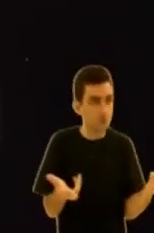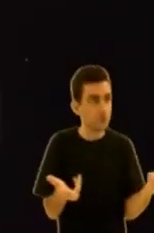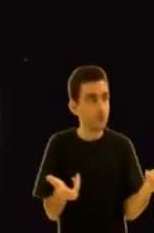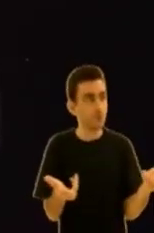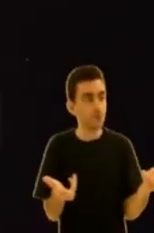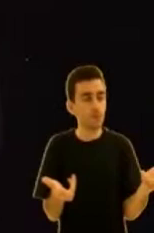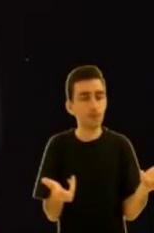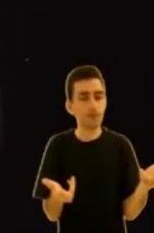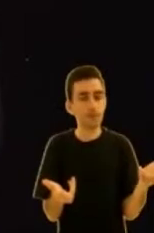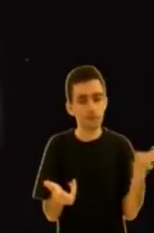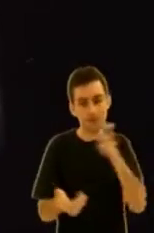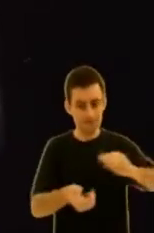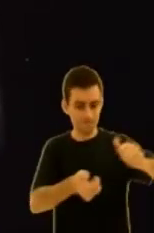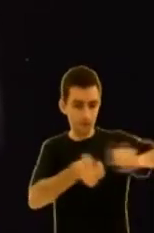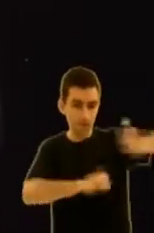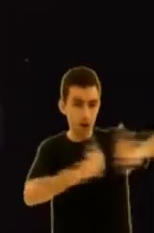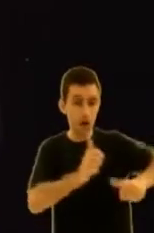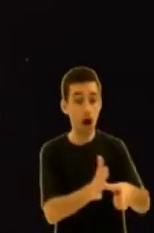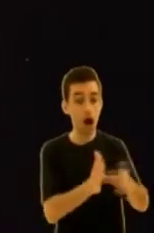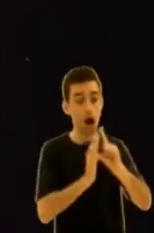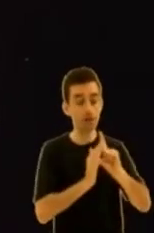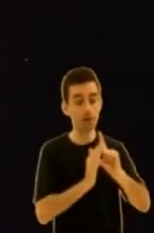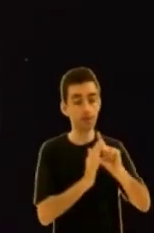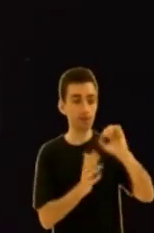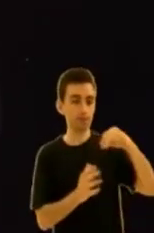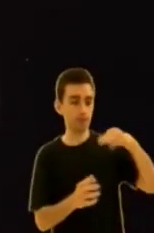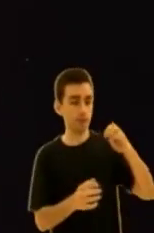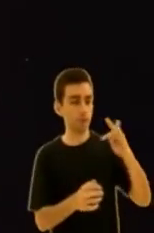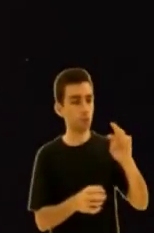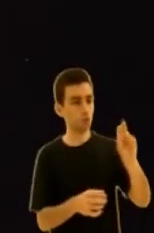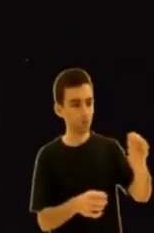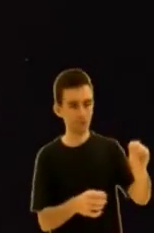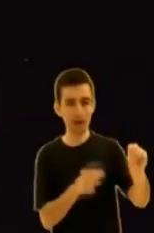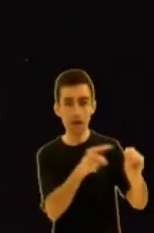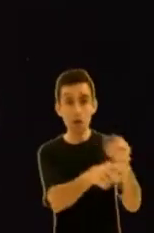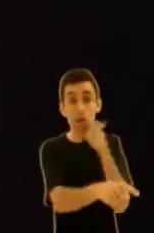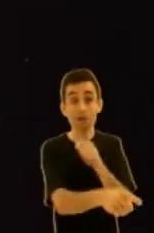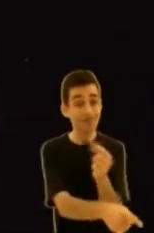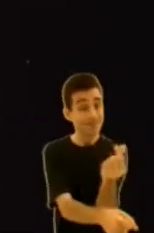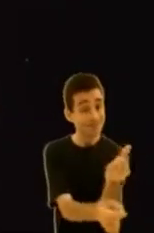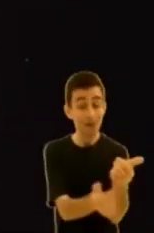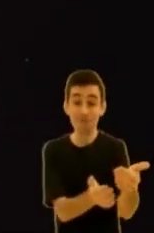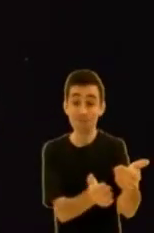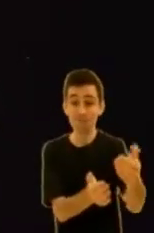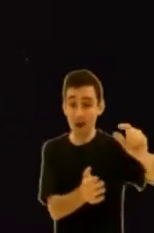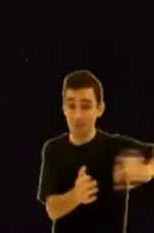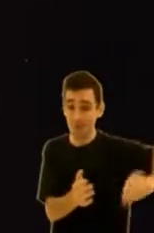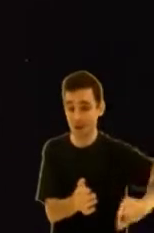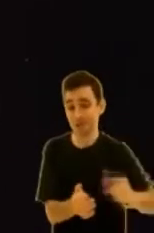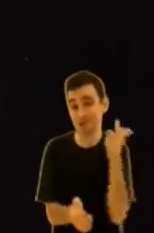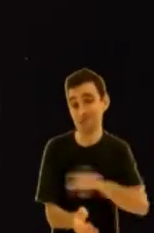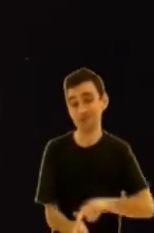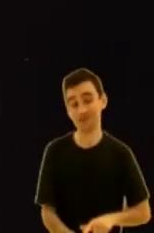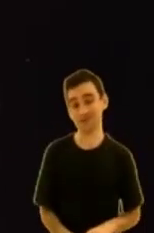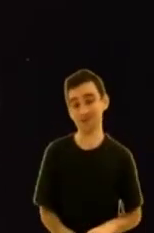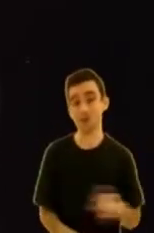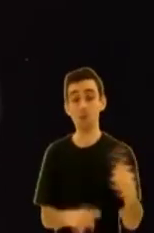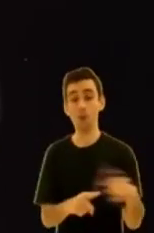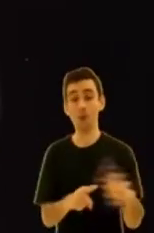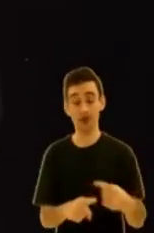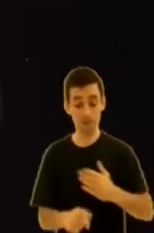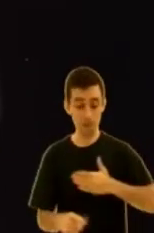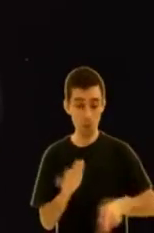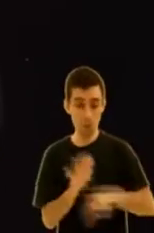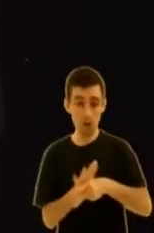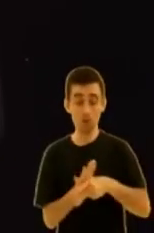previamente avaliado pelo Inmetro, você afeta o custeio, porque esse veículo ele é muito mais barato a manutenção